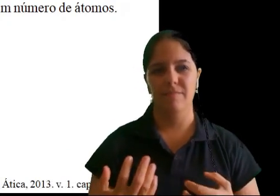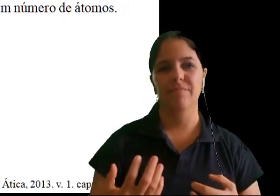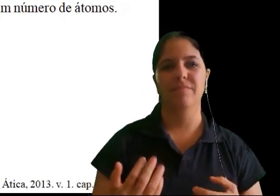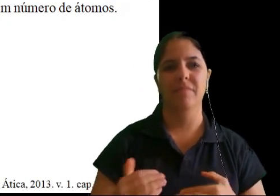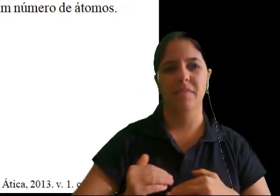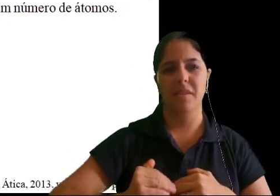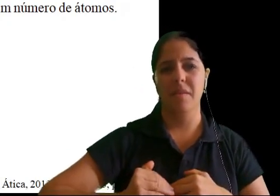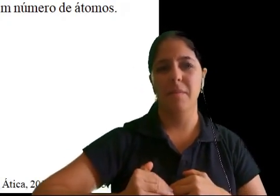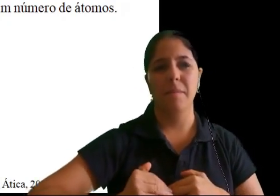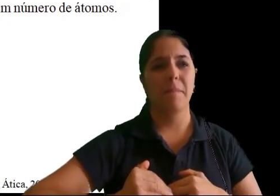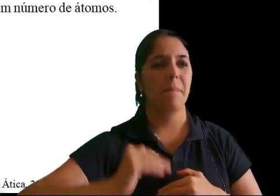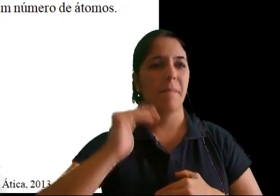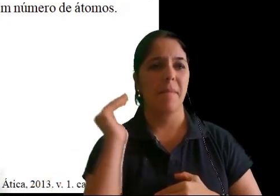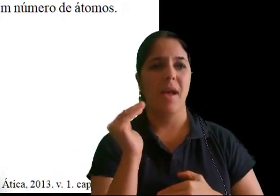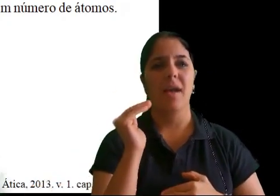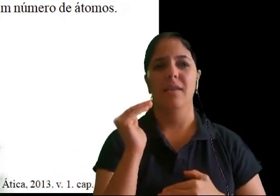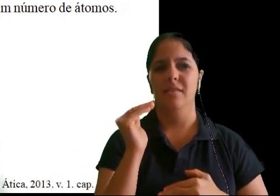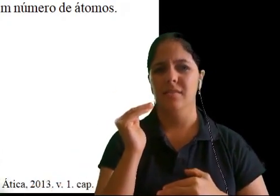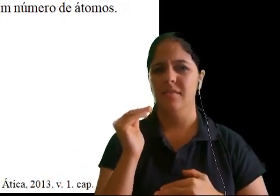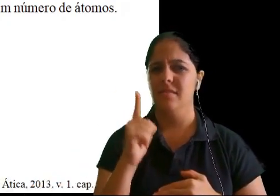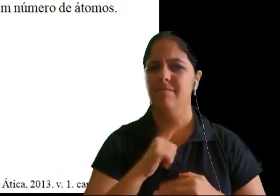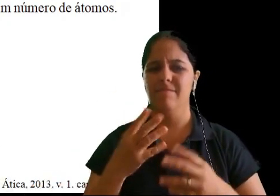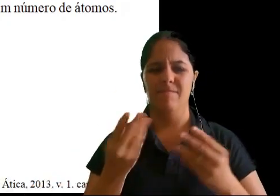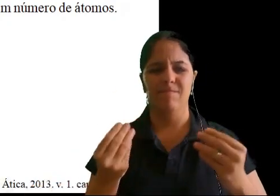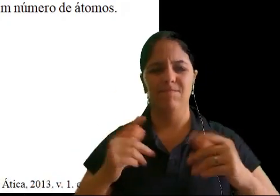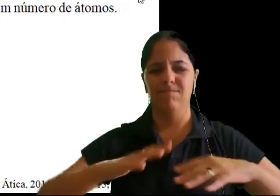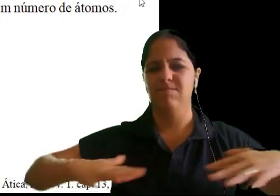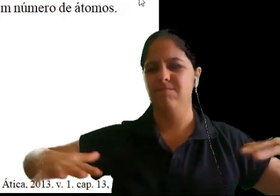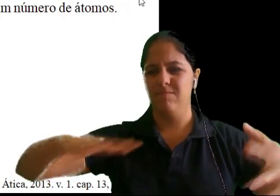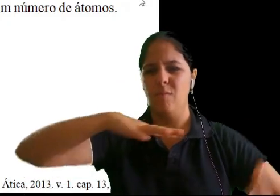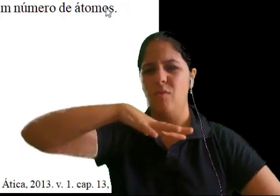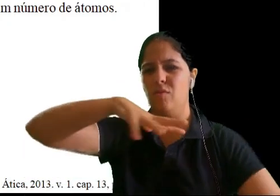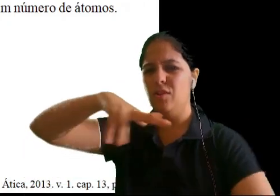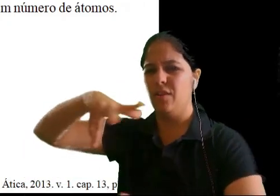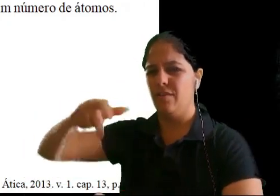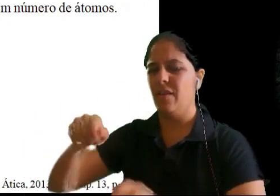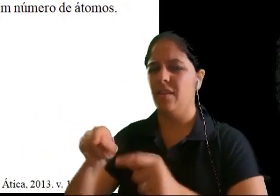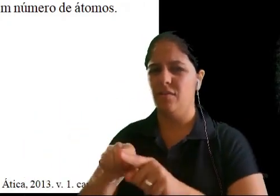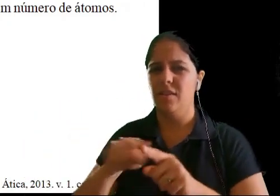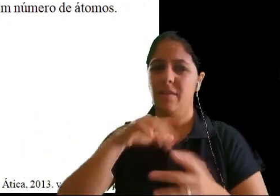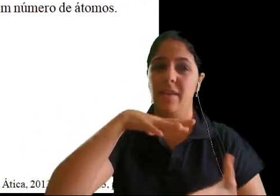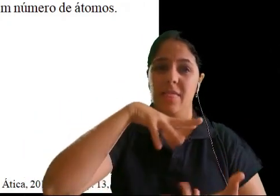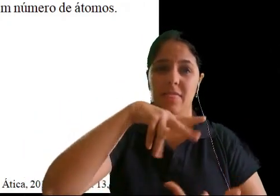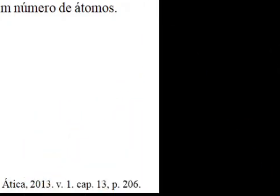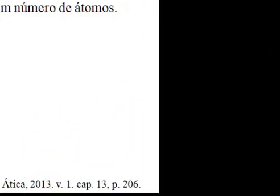o elemento mais abundante do universo e o nono mais abundante da Terra.